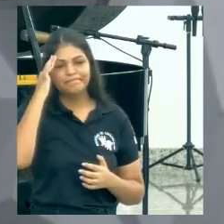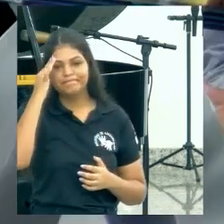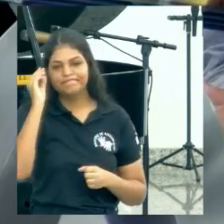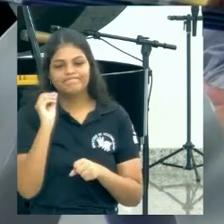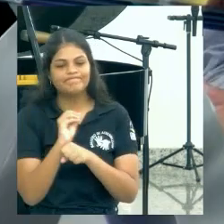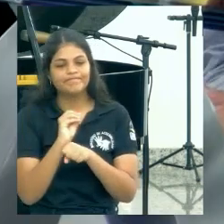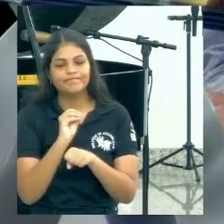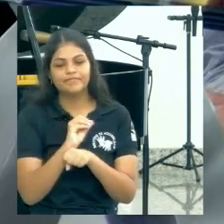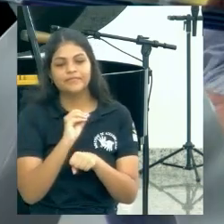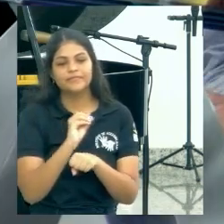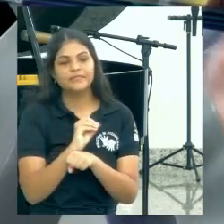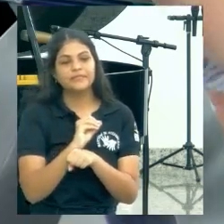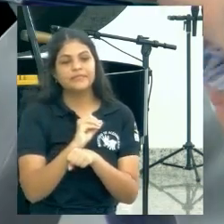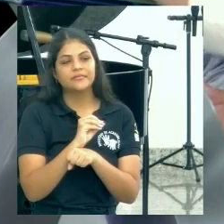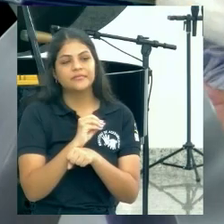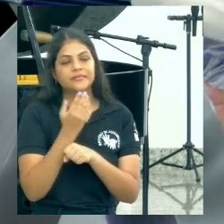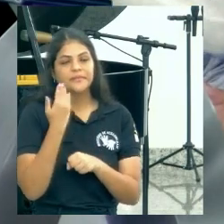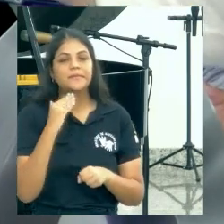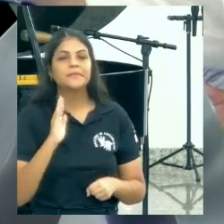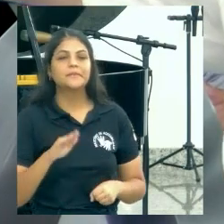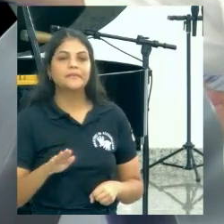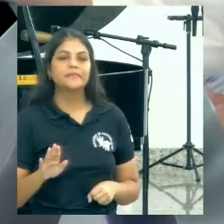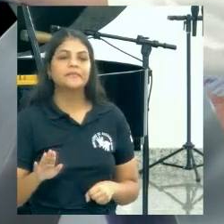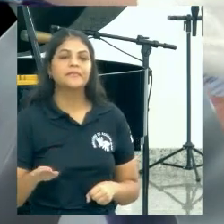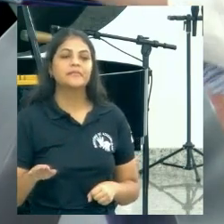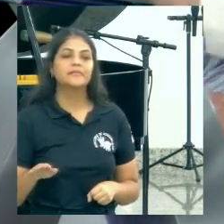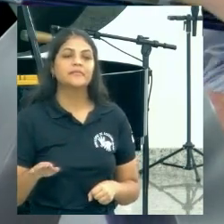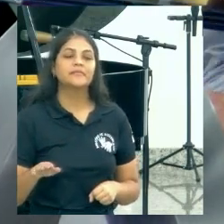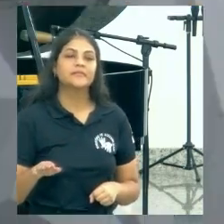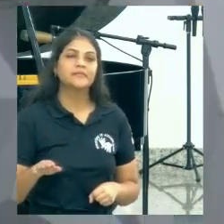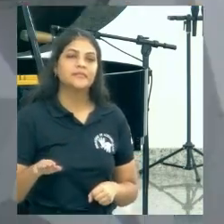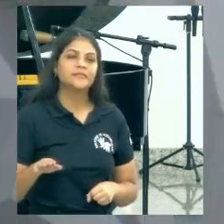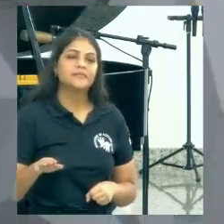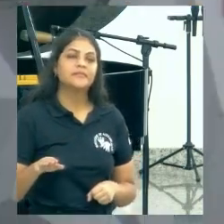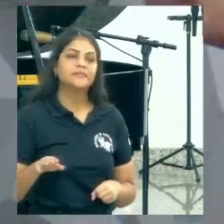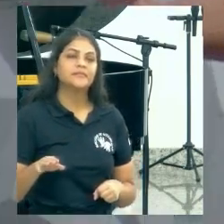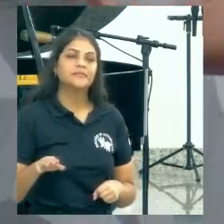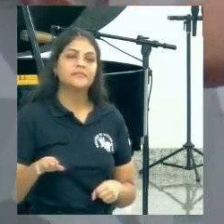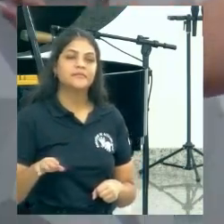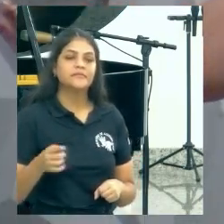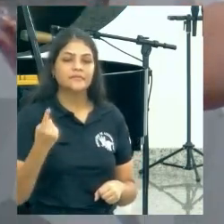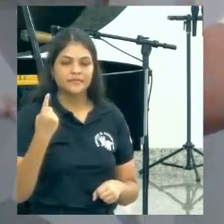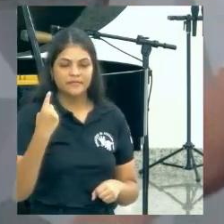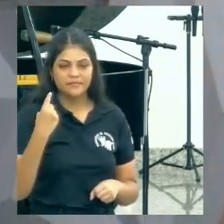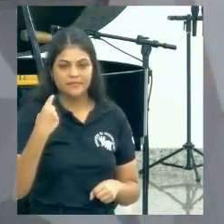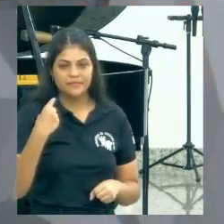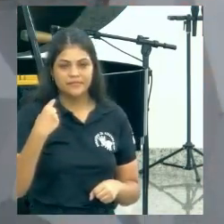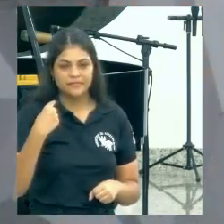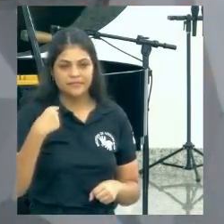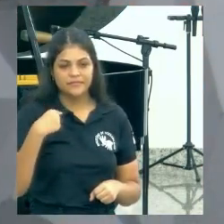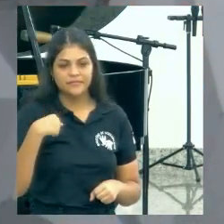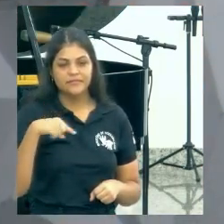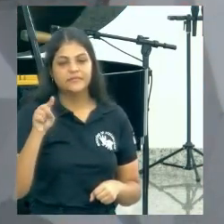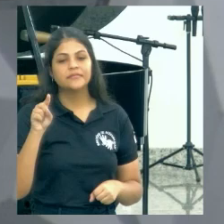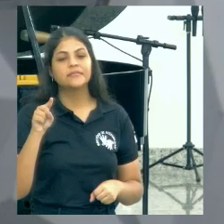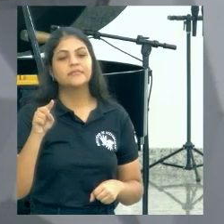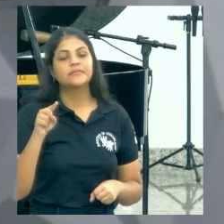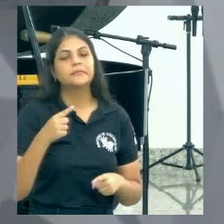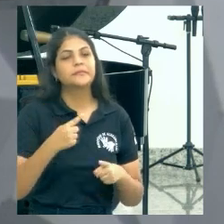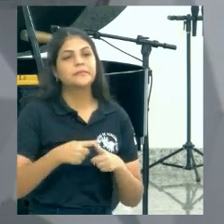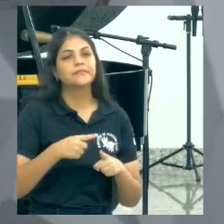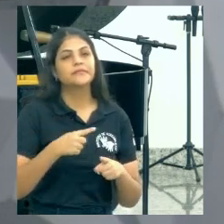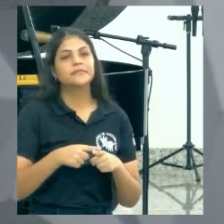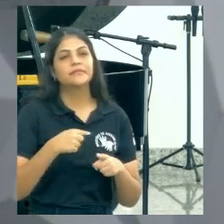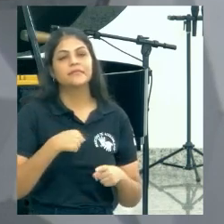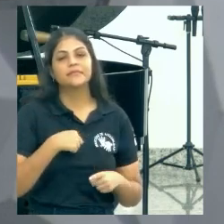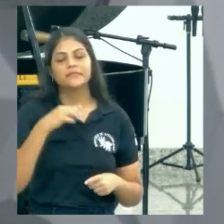criança com TEA. Por isso eu vou botar para lá. Eu vou mandar para outro lugar, porque eu